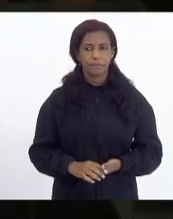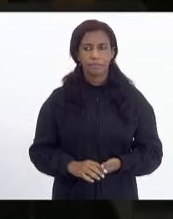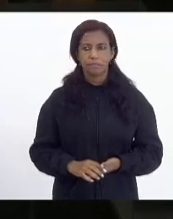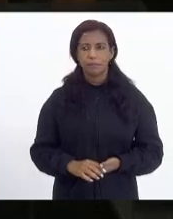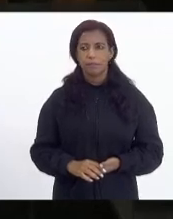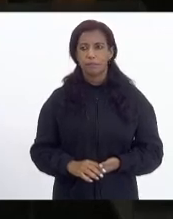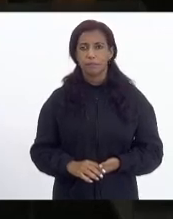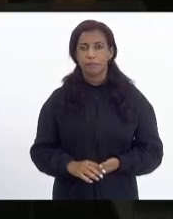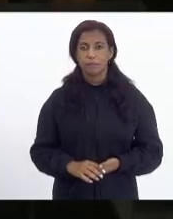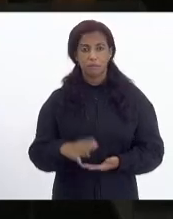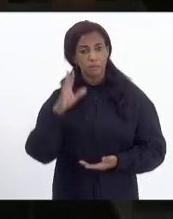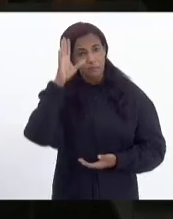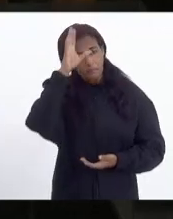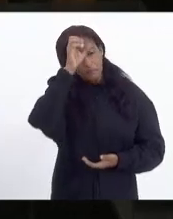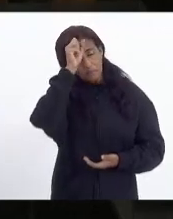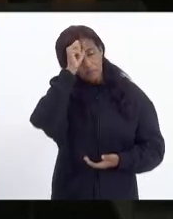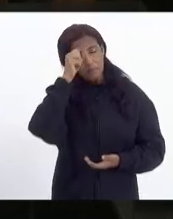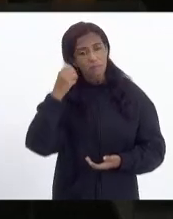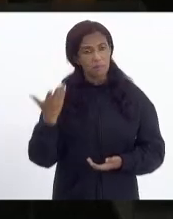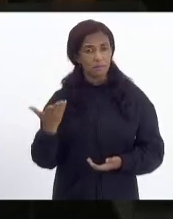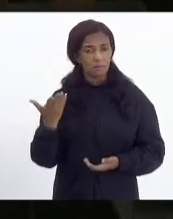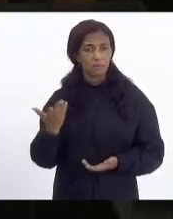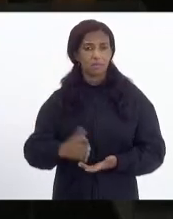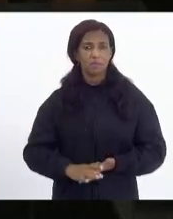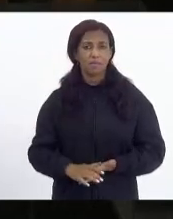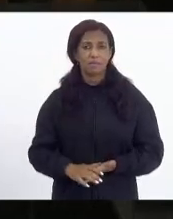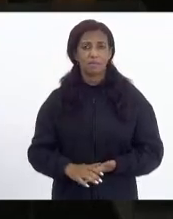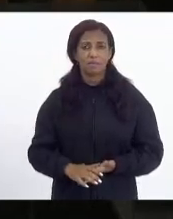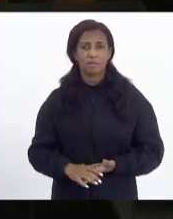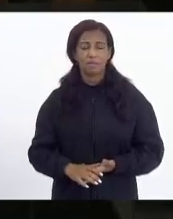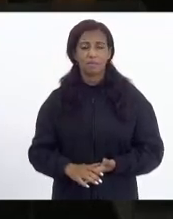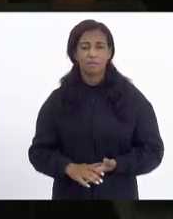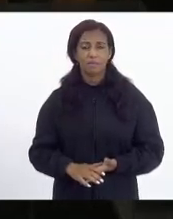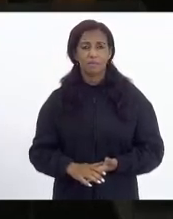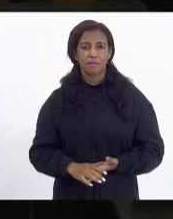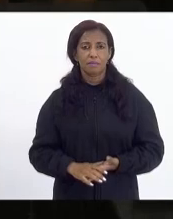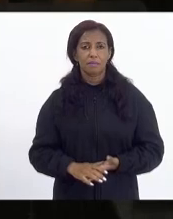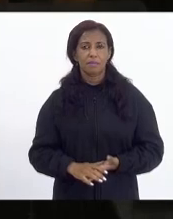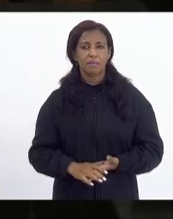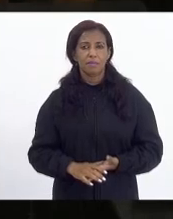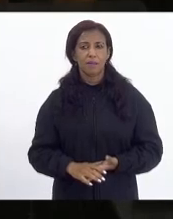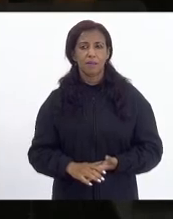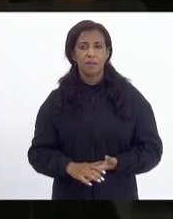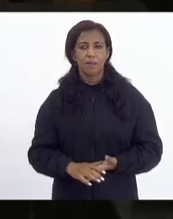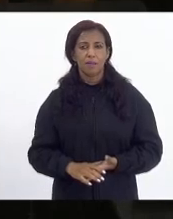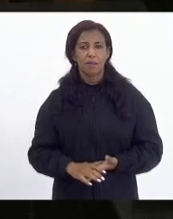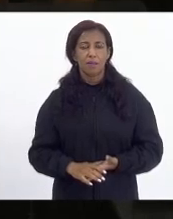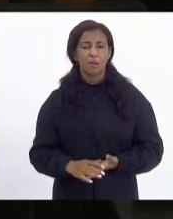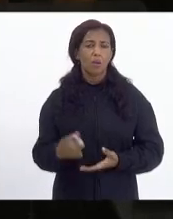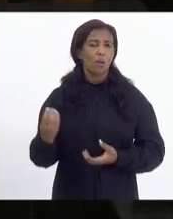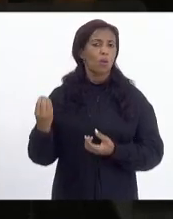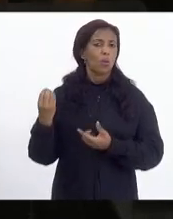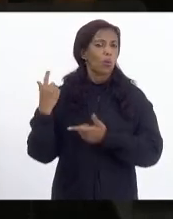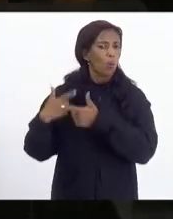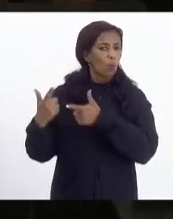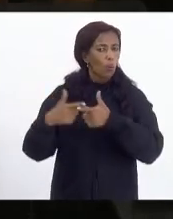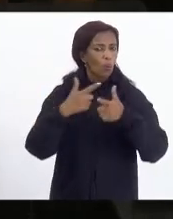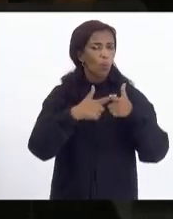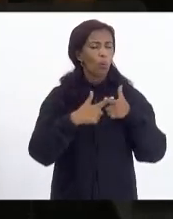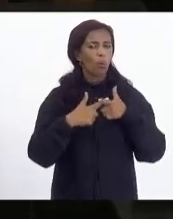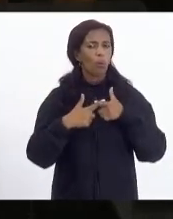o E aprendemos lá claramente os coeficientes de quando a minha nação